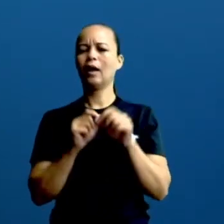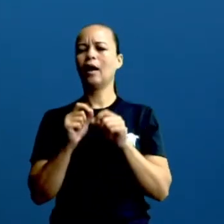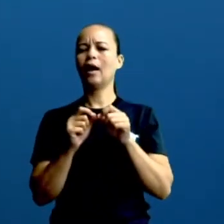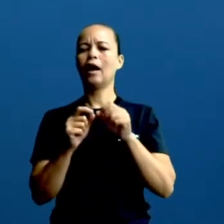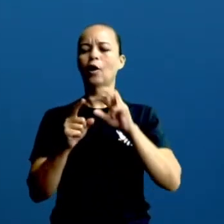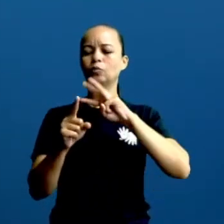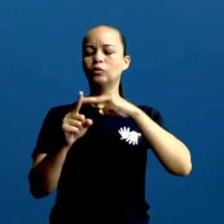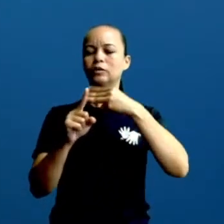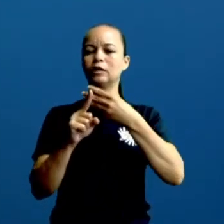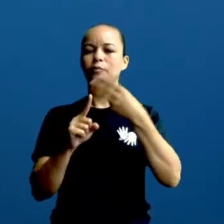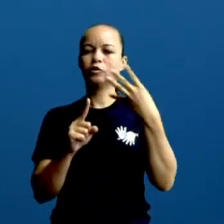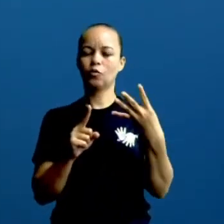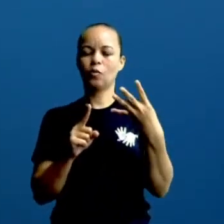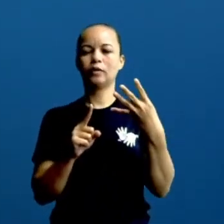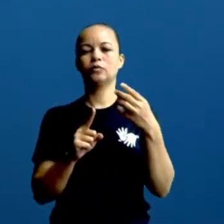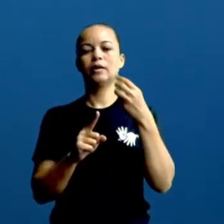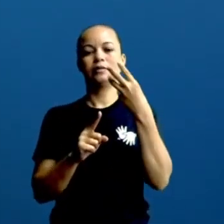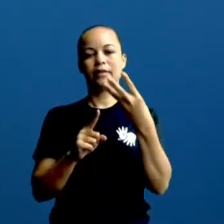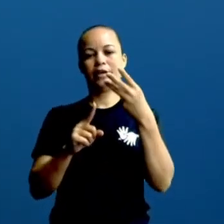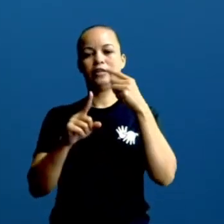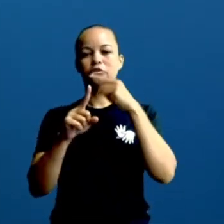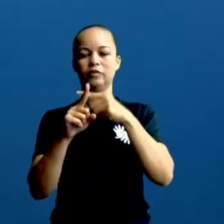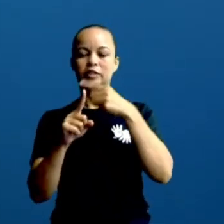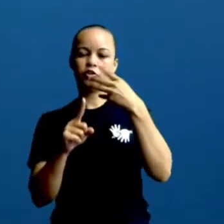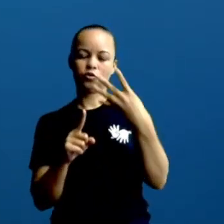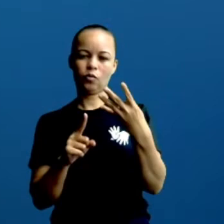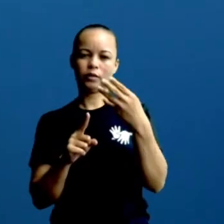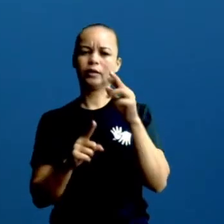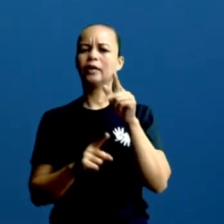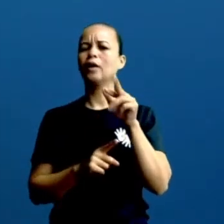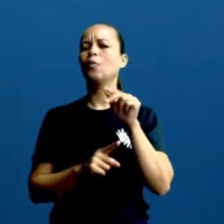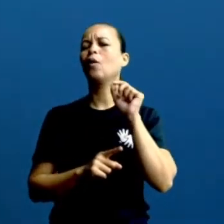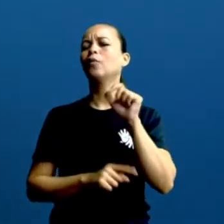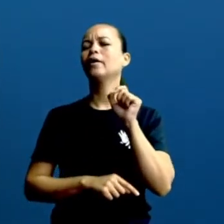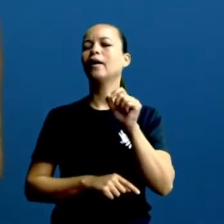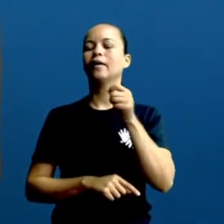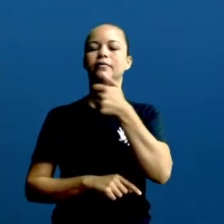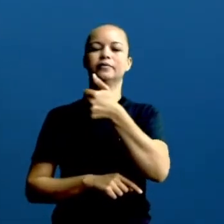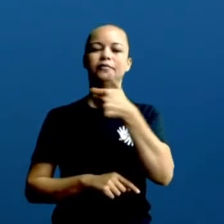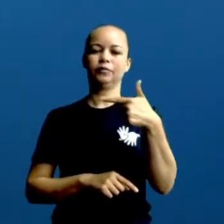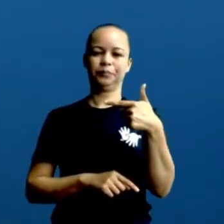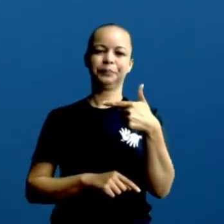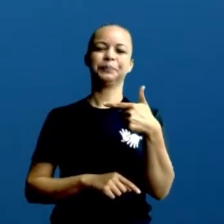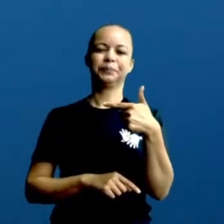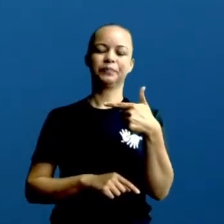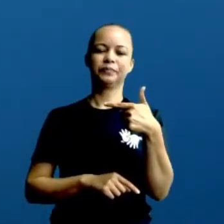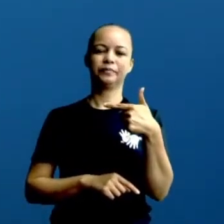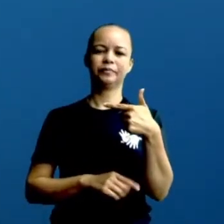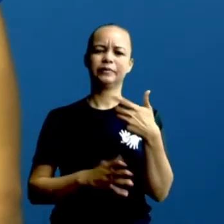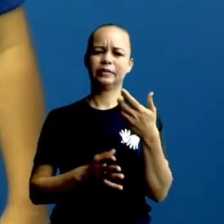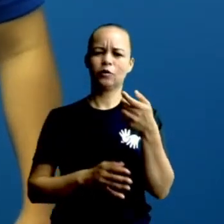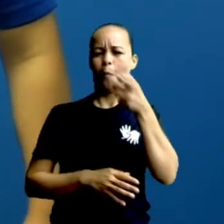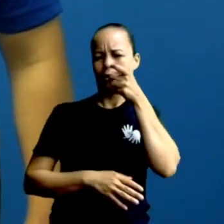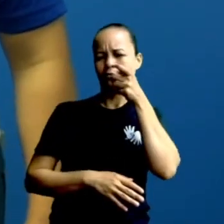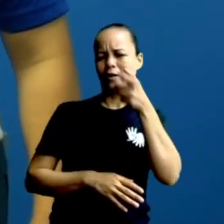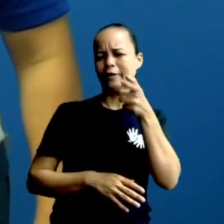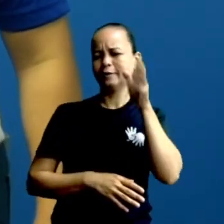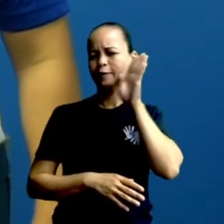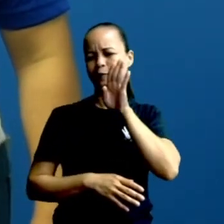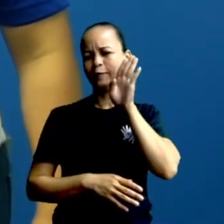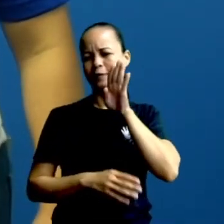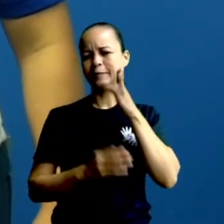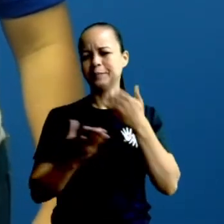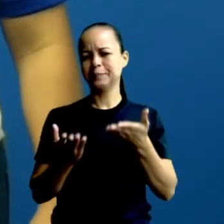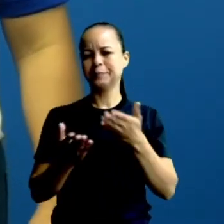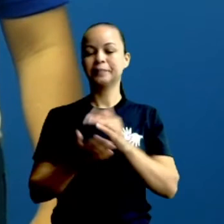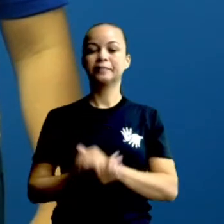triplo de 4 é 3 x 4 que é 12 então não é interessante não é